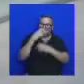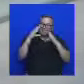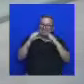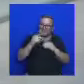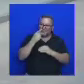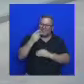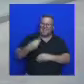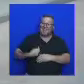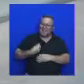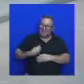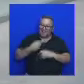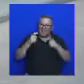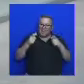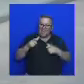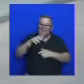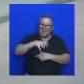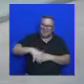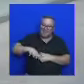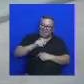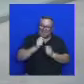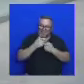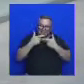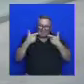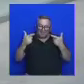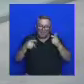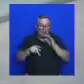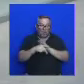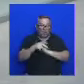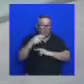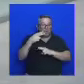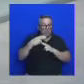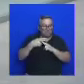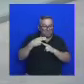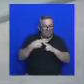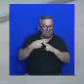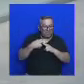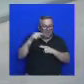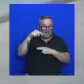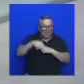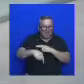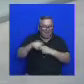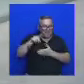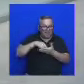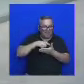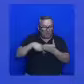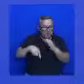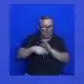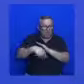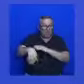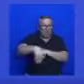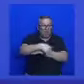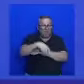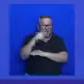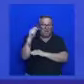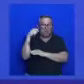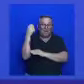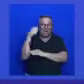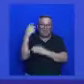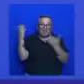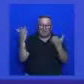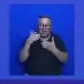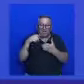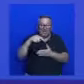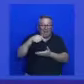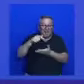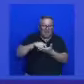Boa noite, falamos ao vivo do Espaço da Sorte das Loterias Caixa, diretamente aqui da Avenida Paulista. E essa noite tem sorteio